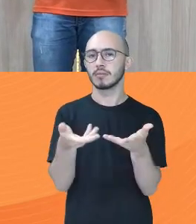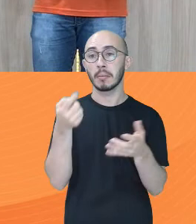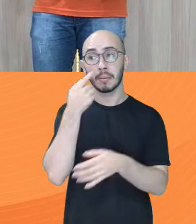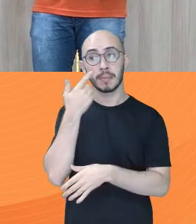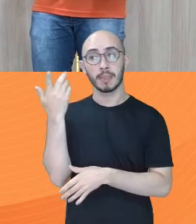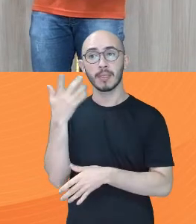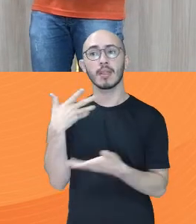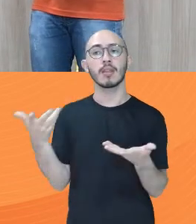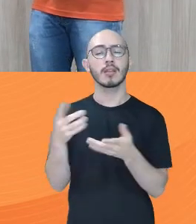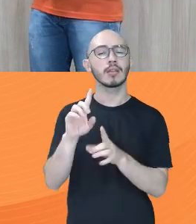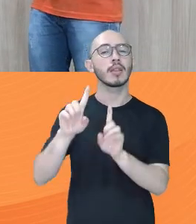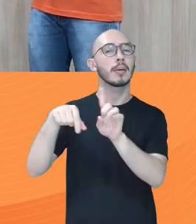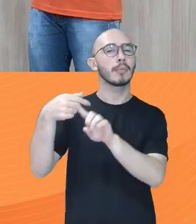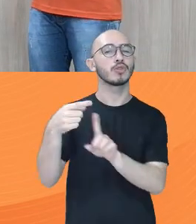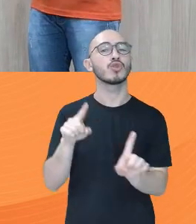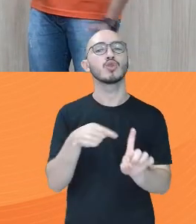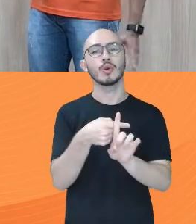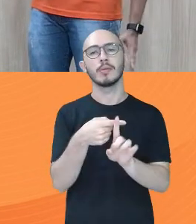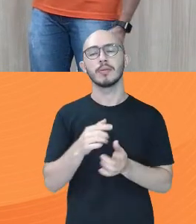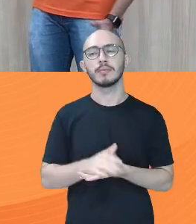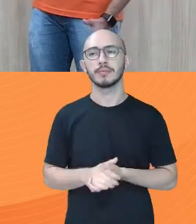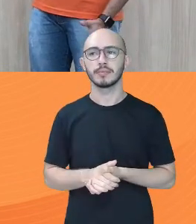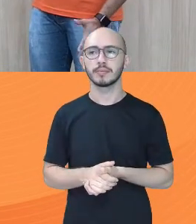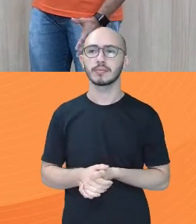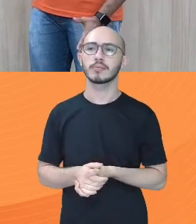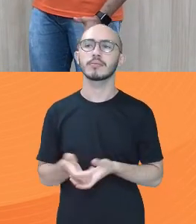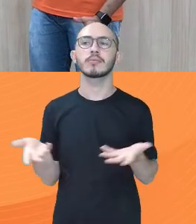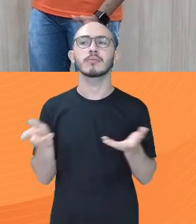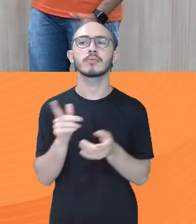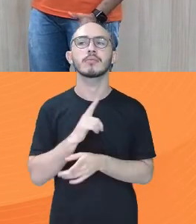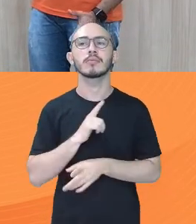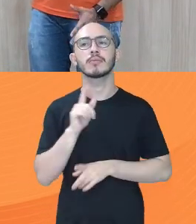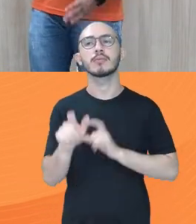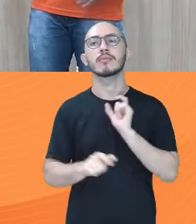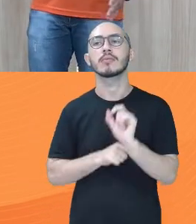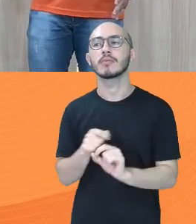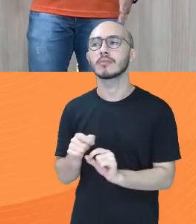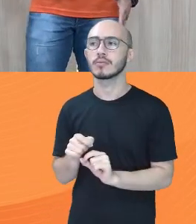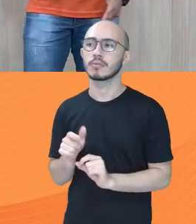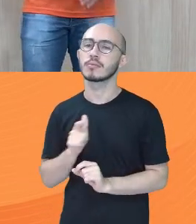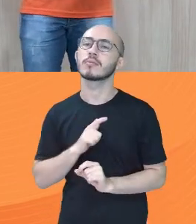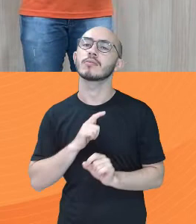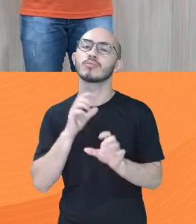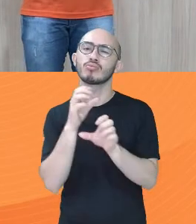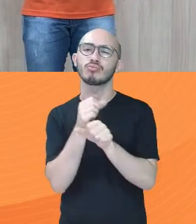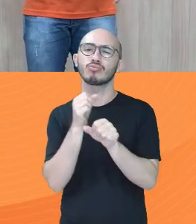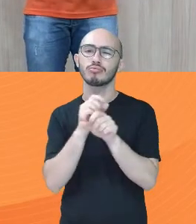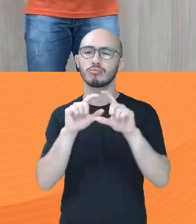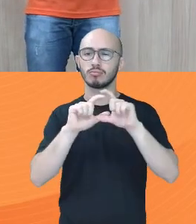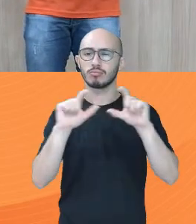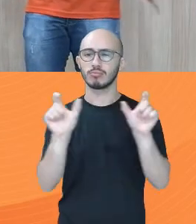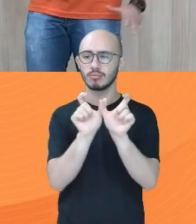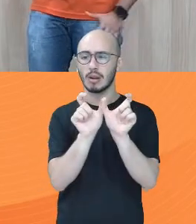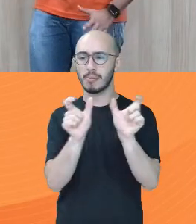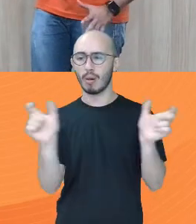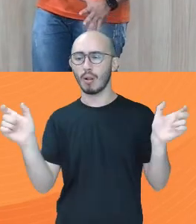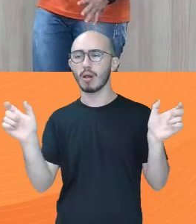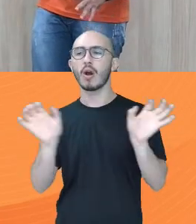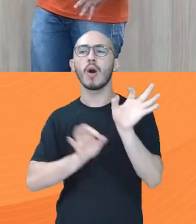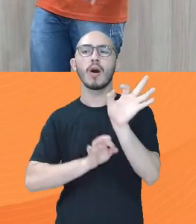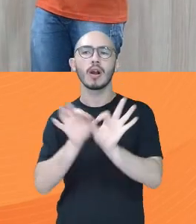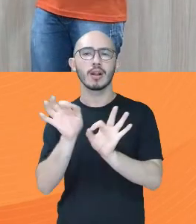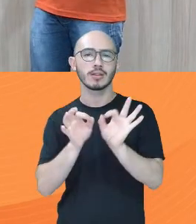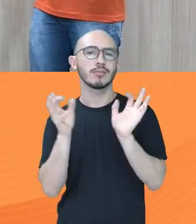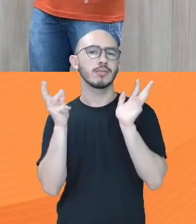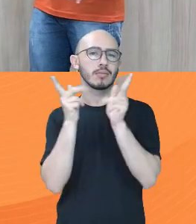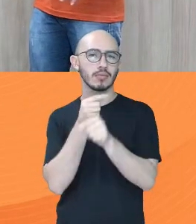vou somar já já, certo? Sendo que no denominador aqui, ó, a gente tem essa soma, então deixei para colocar a soma já bonitinha aí para